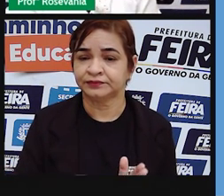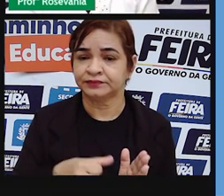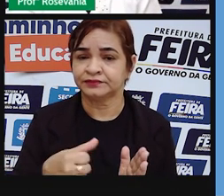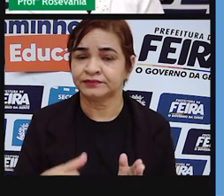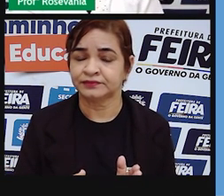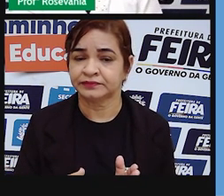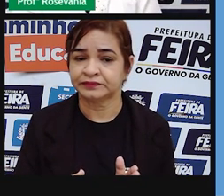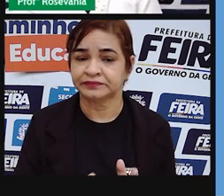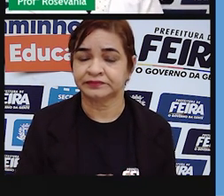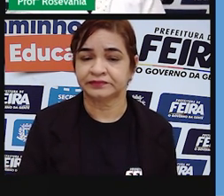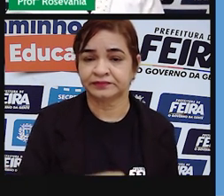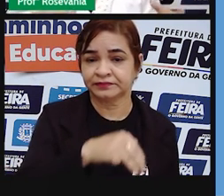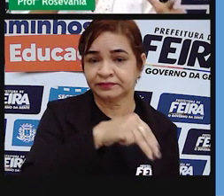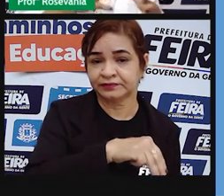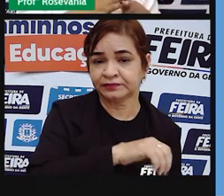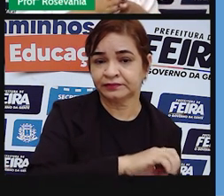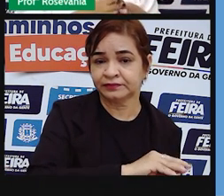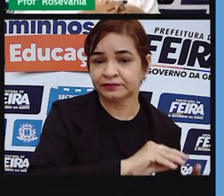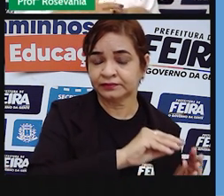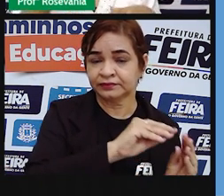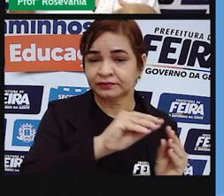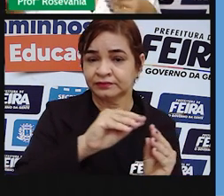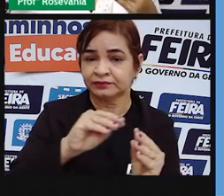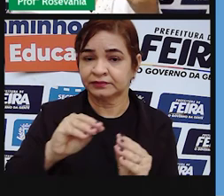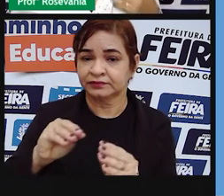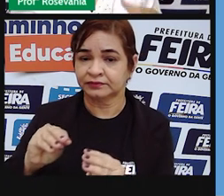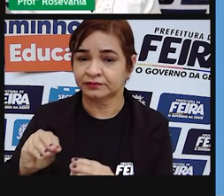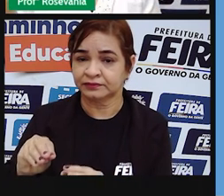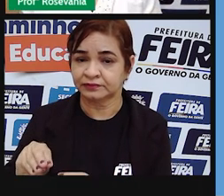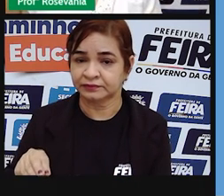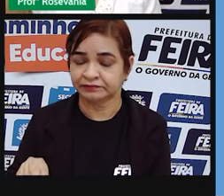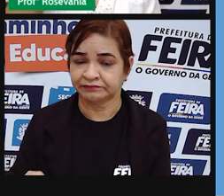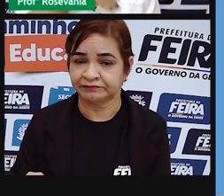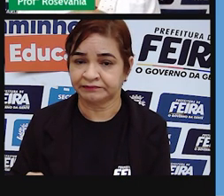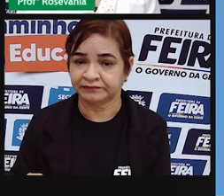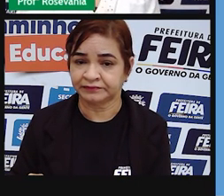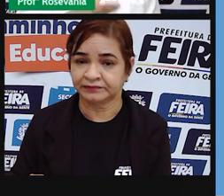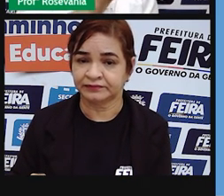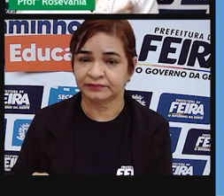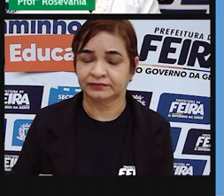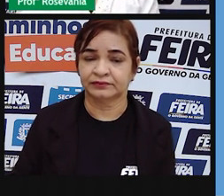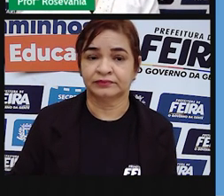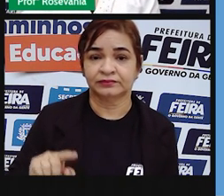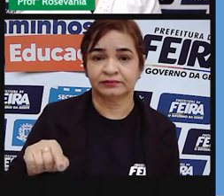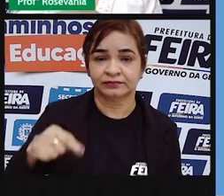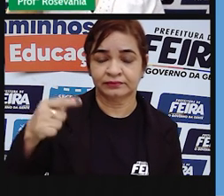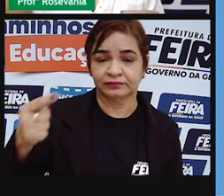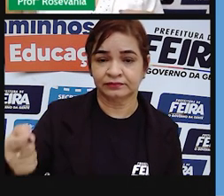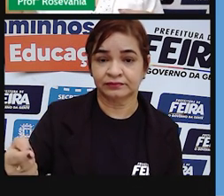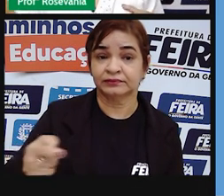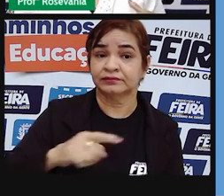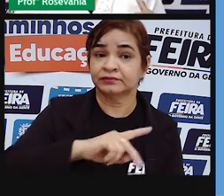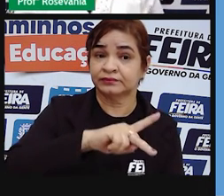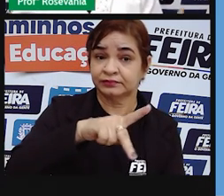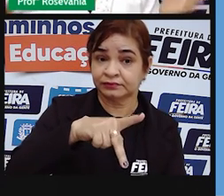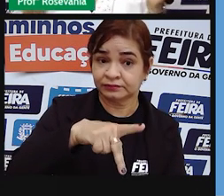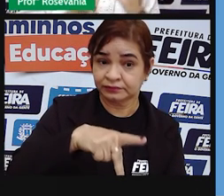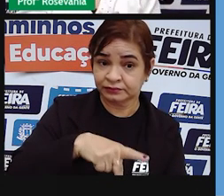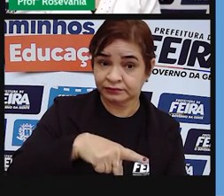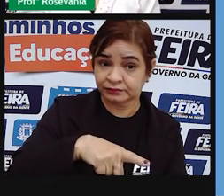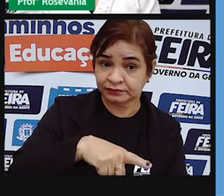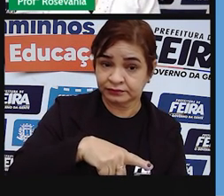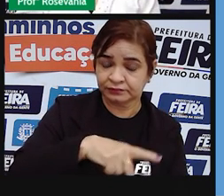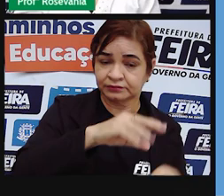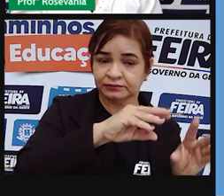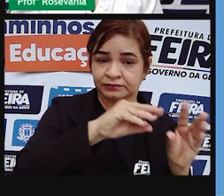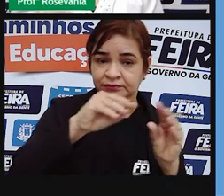o que são migrações externas? São aquelas migrações de pessoas que estão vindo fora, né, do nosso país, que estão vindo de outros países